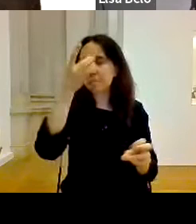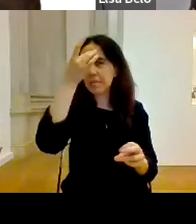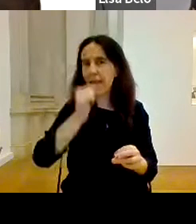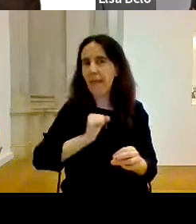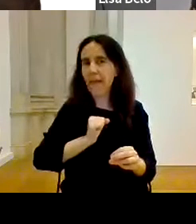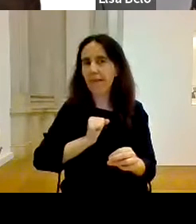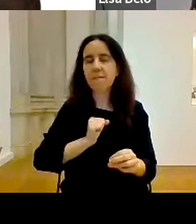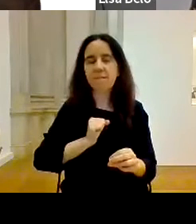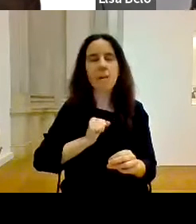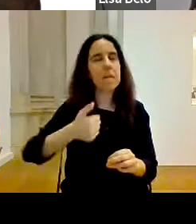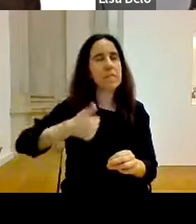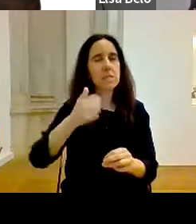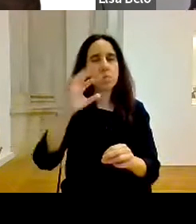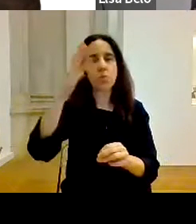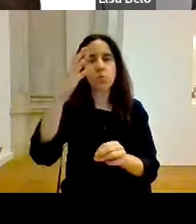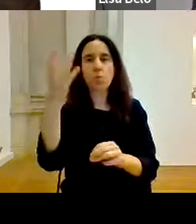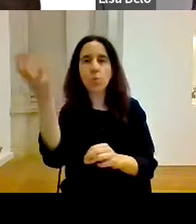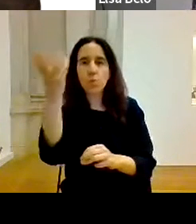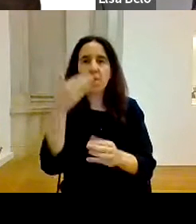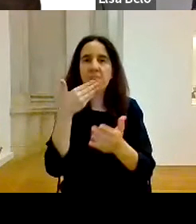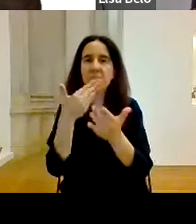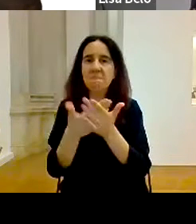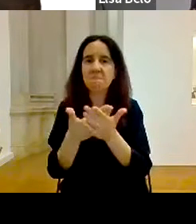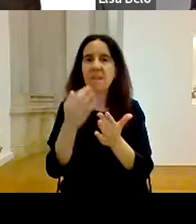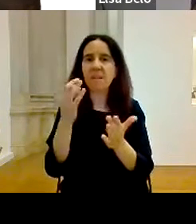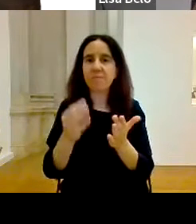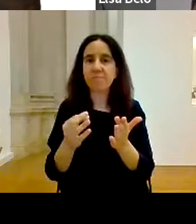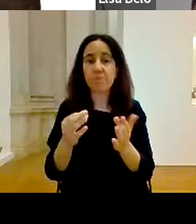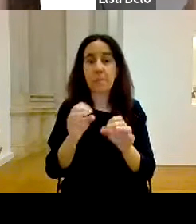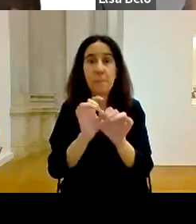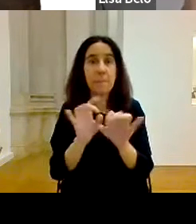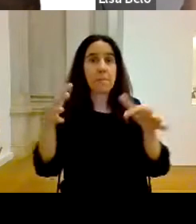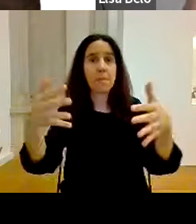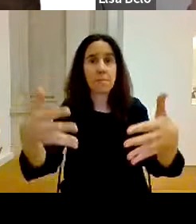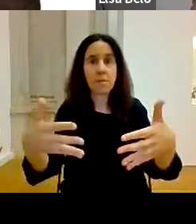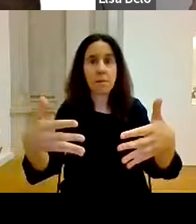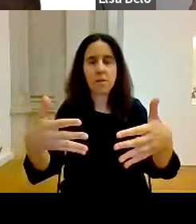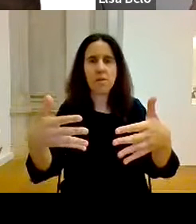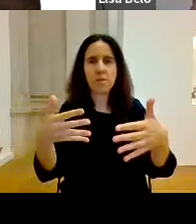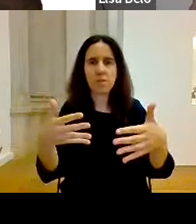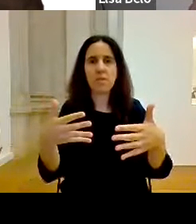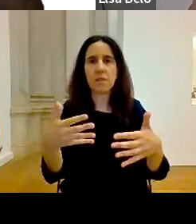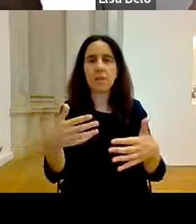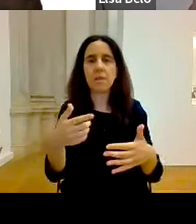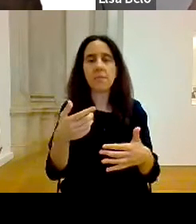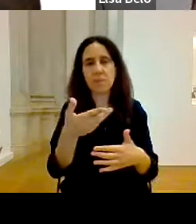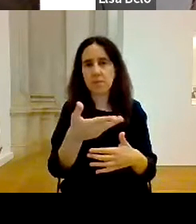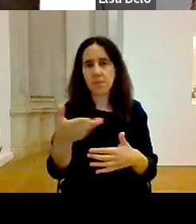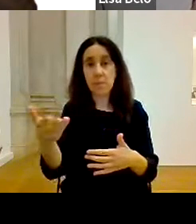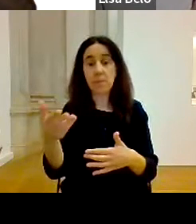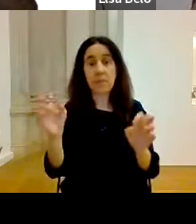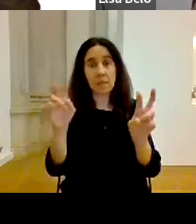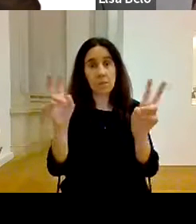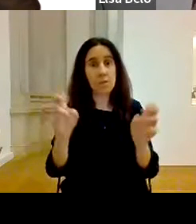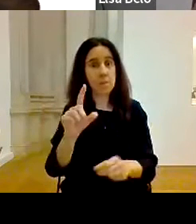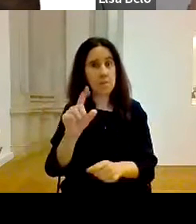reside o maior salto cultural que, porventura, esta pandemia evidenciou em termos de fragilidades, e o tema que